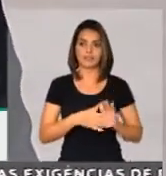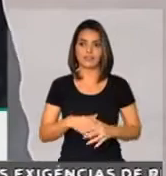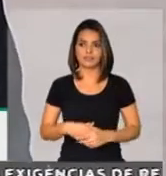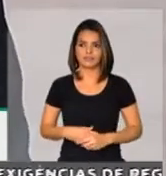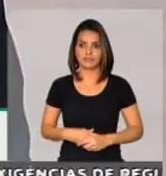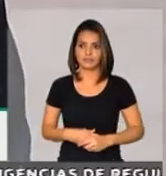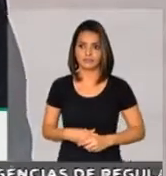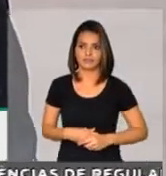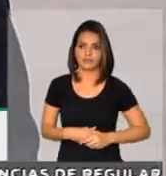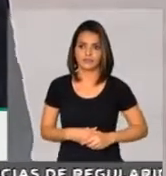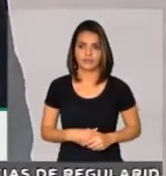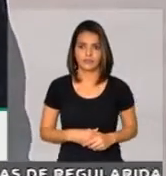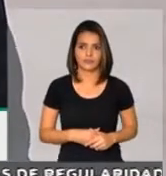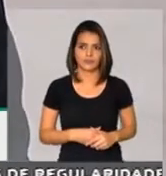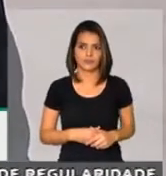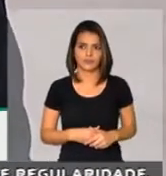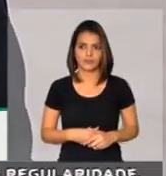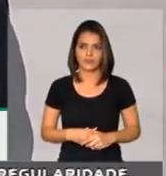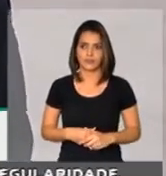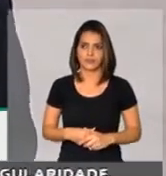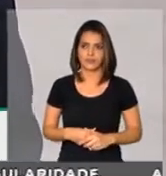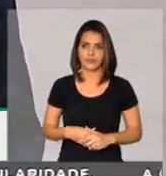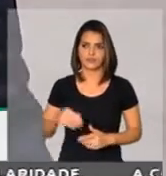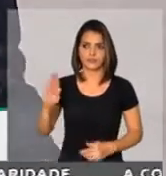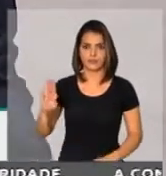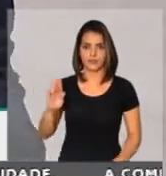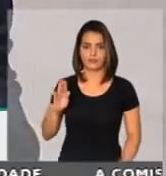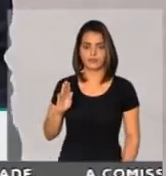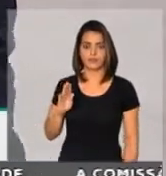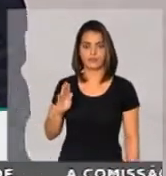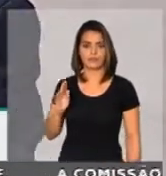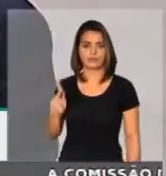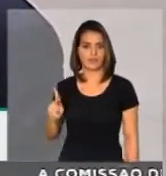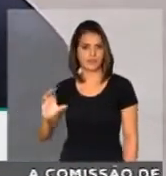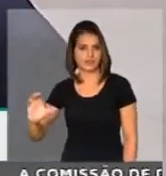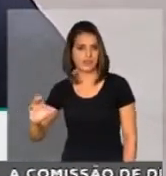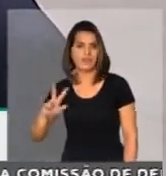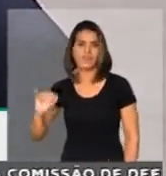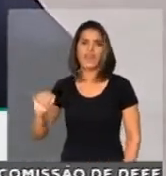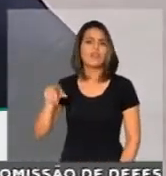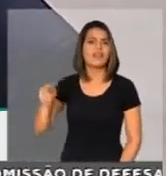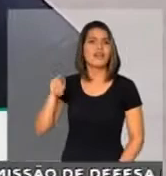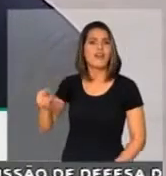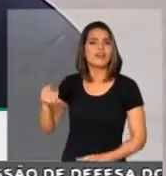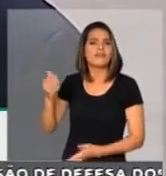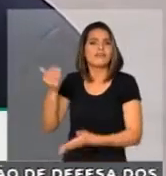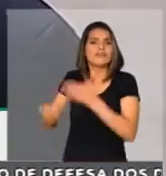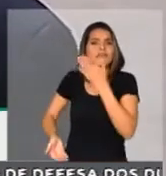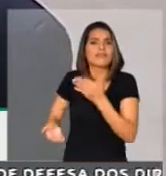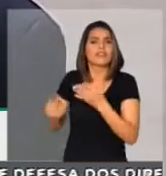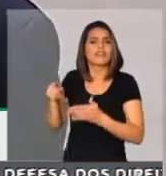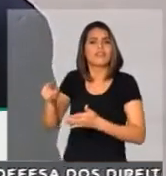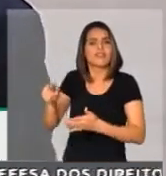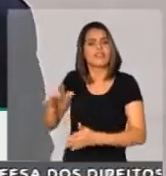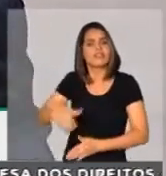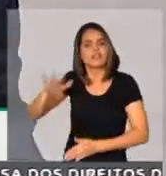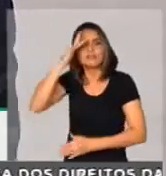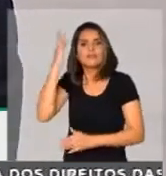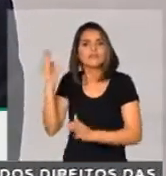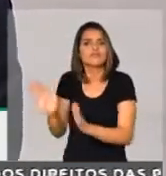que afeta os mais pobres, ou digamos assim, aqueles indigentes, pessoas que não têm renda, né,